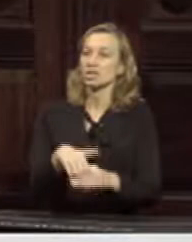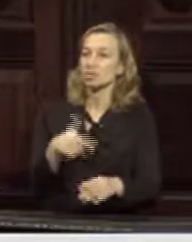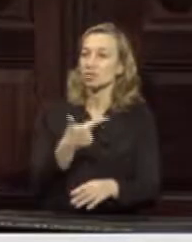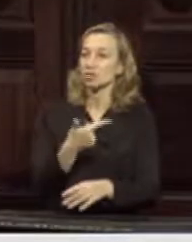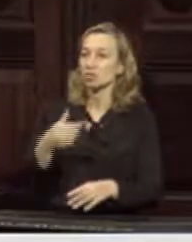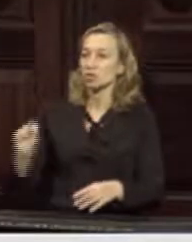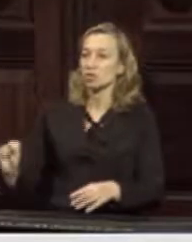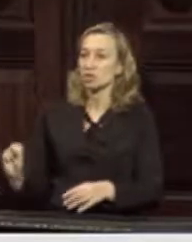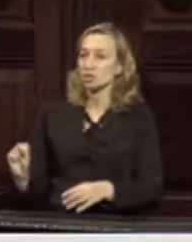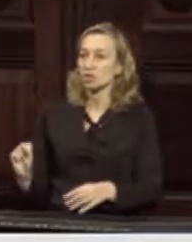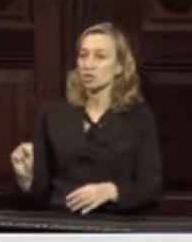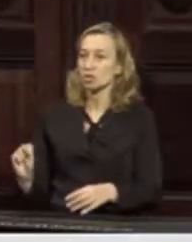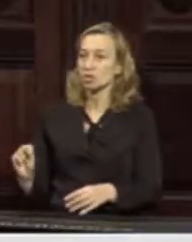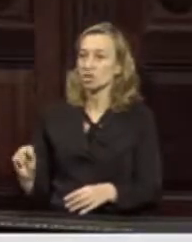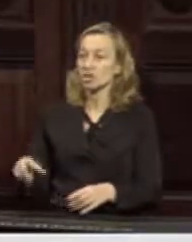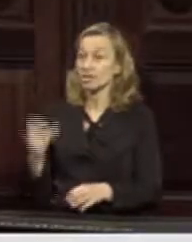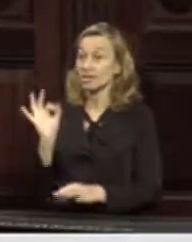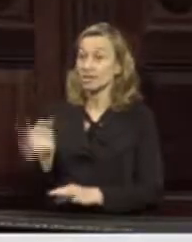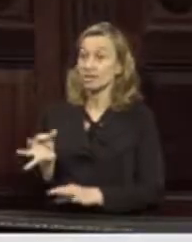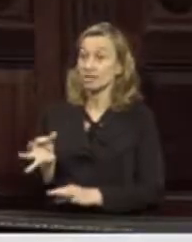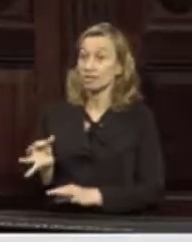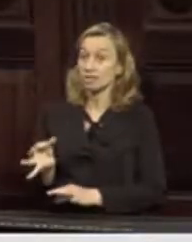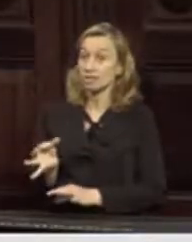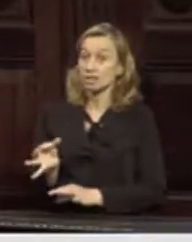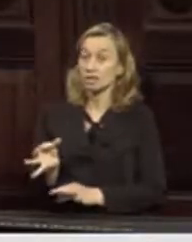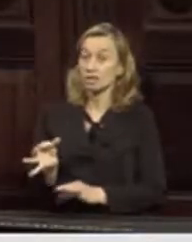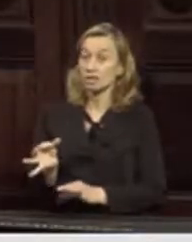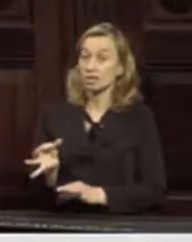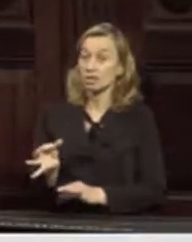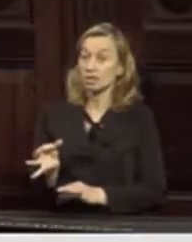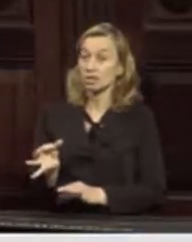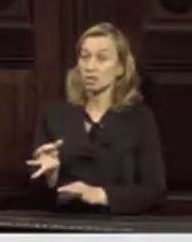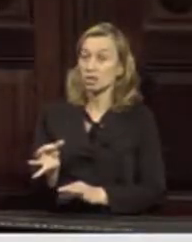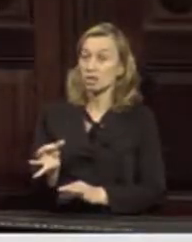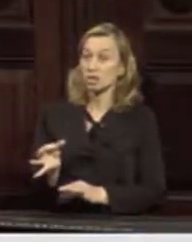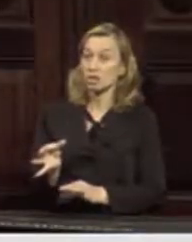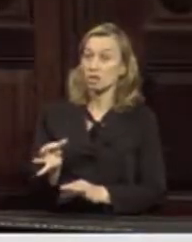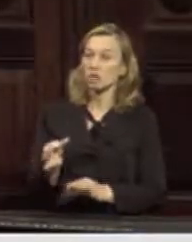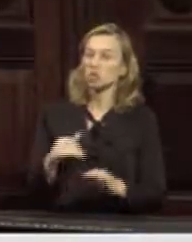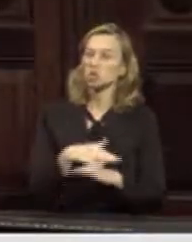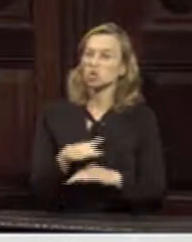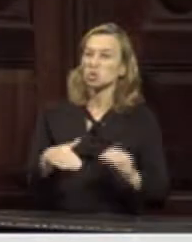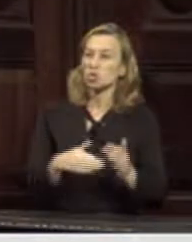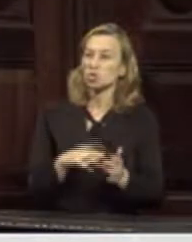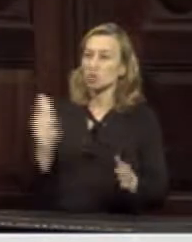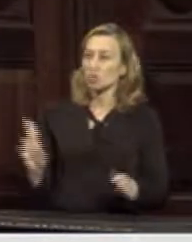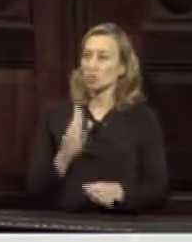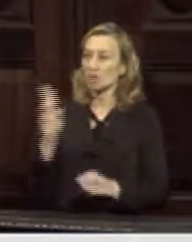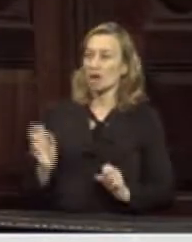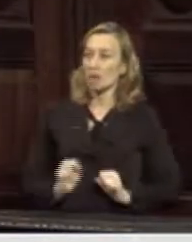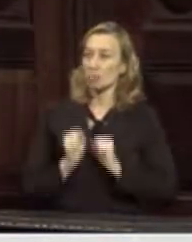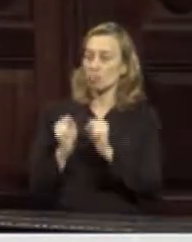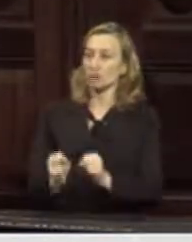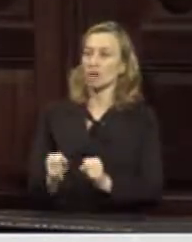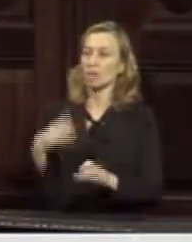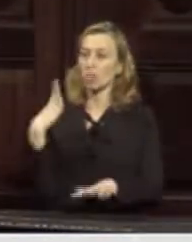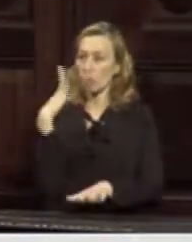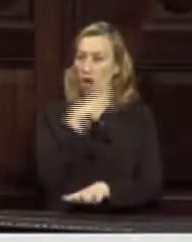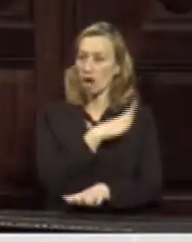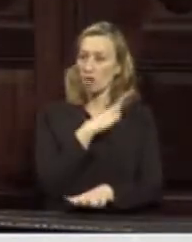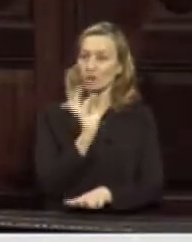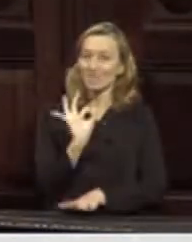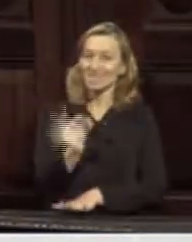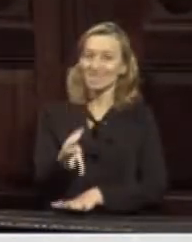2018. Porque, com toda certeza, aqueles que usurparam o poder através de um golpe,